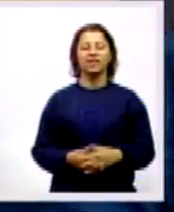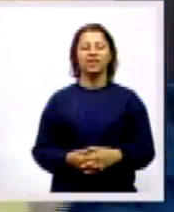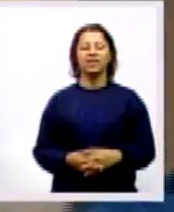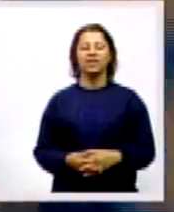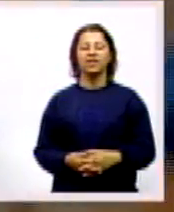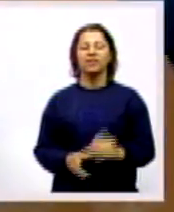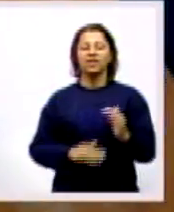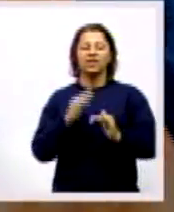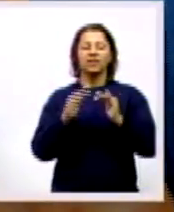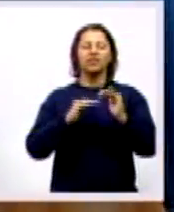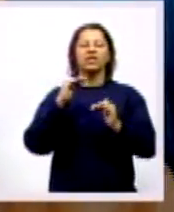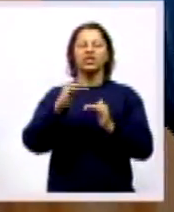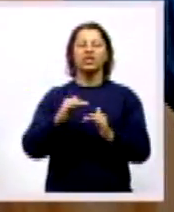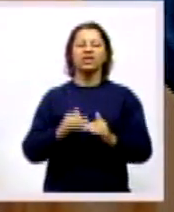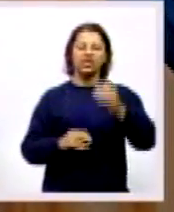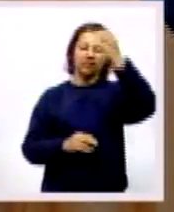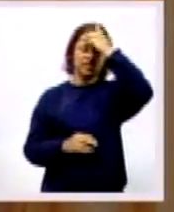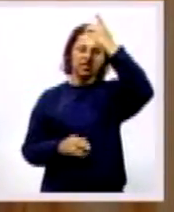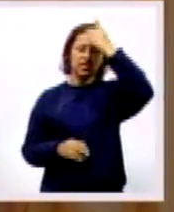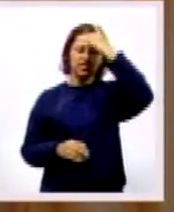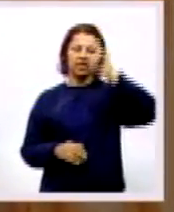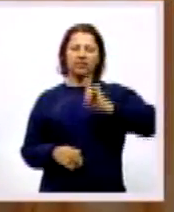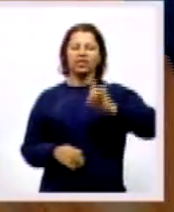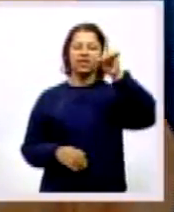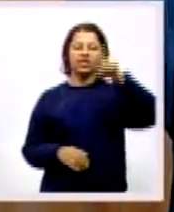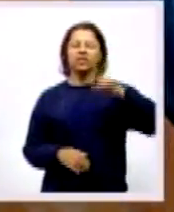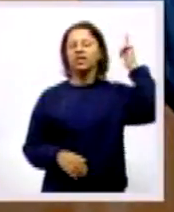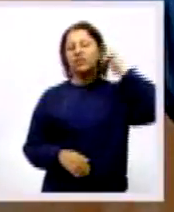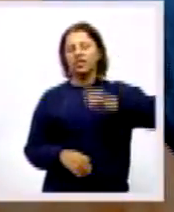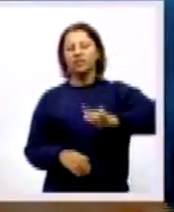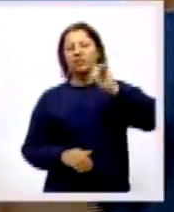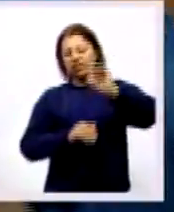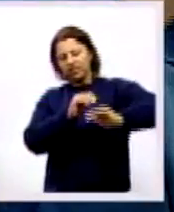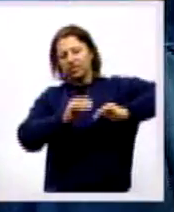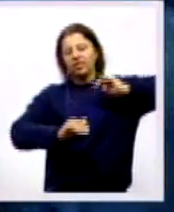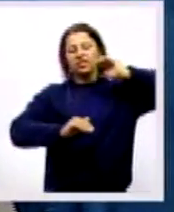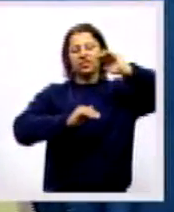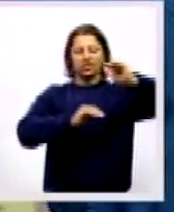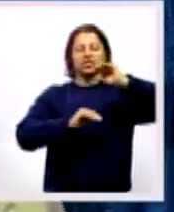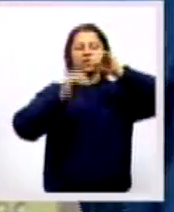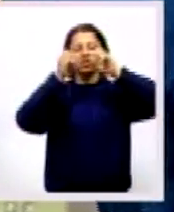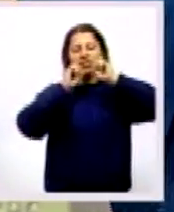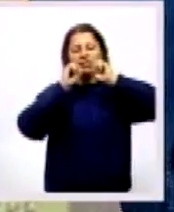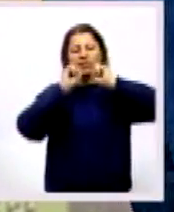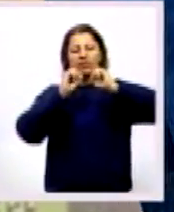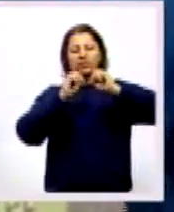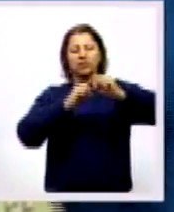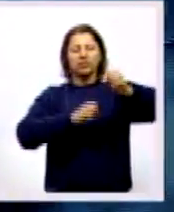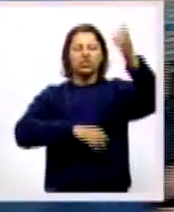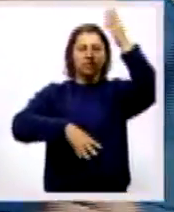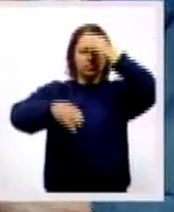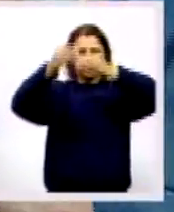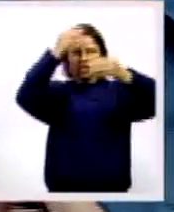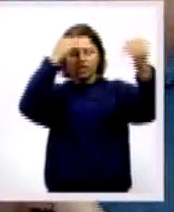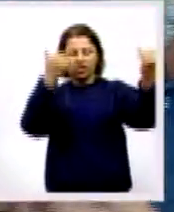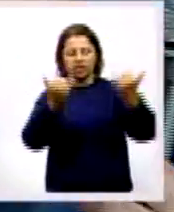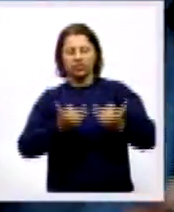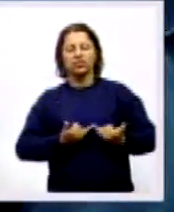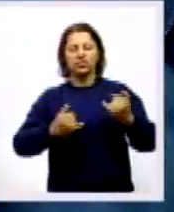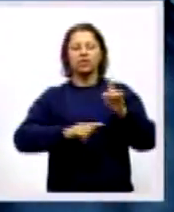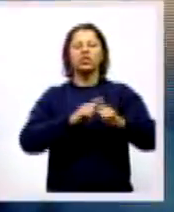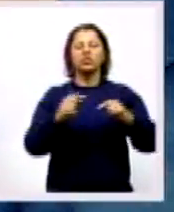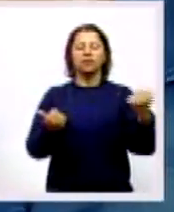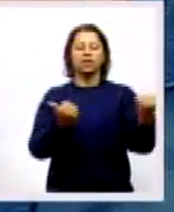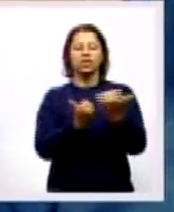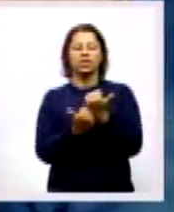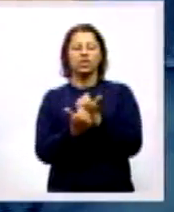O processo da consciência é você ser capaz de superar a informação que foi registrada e de você substituí-la